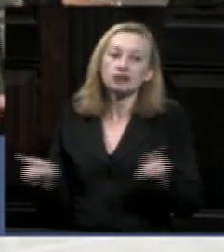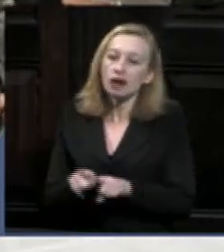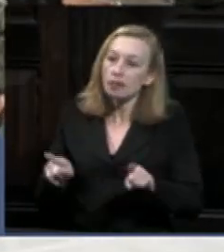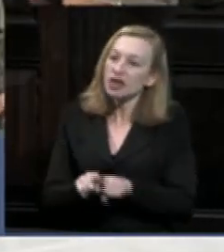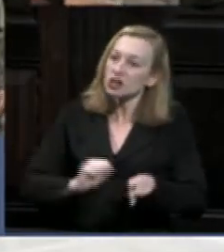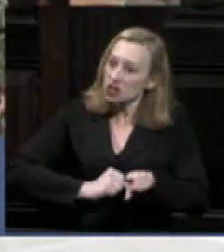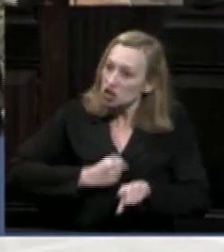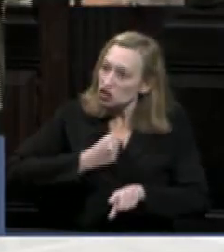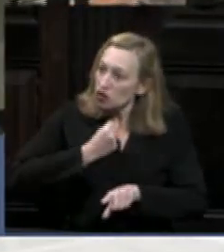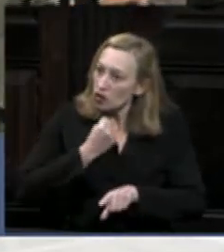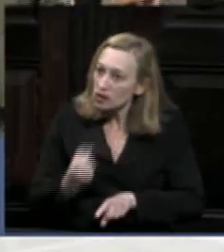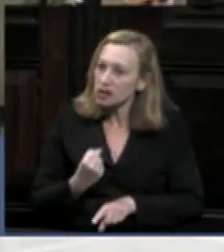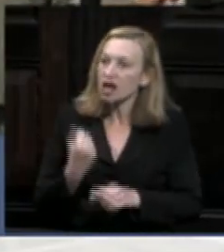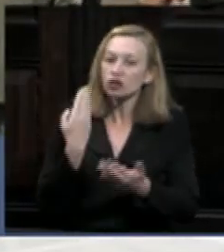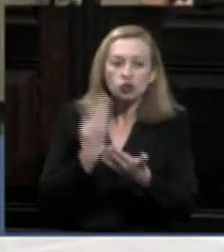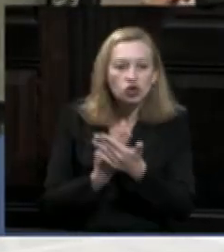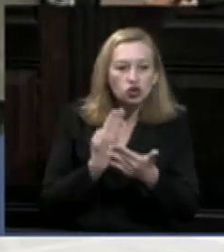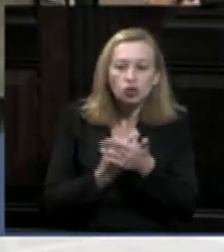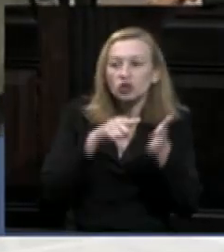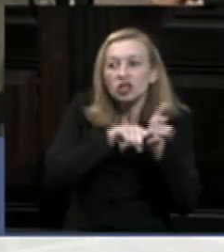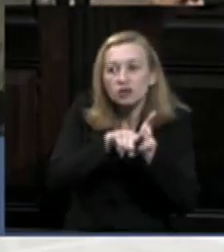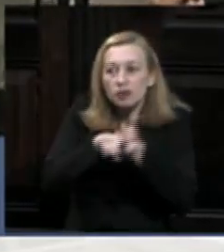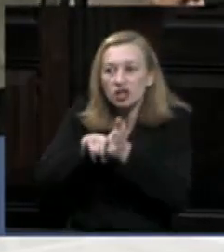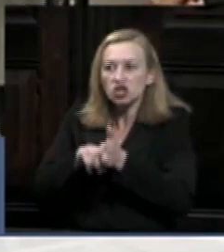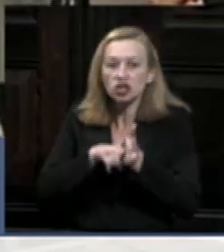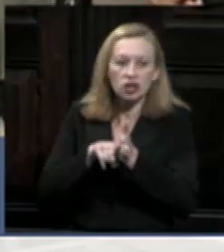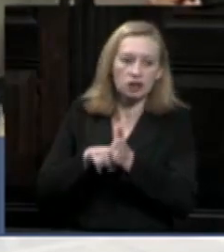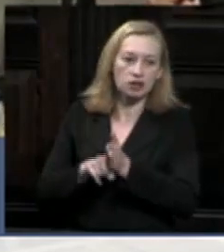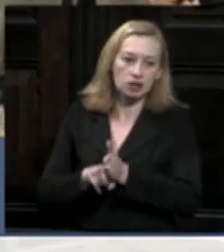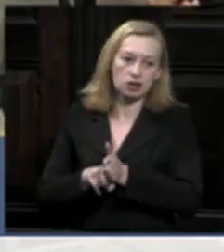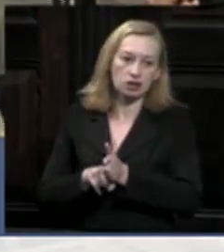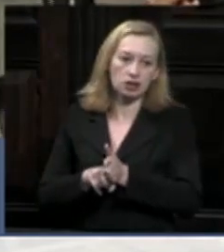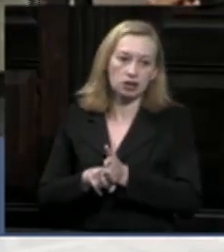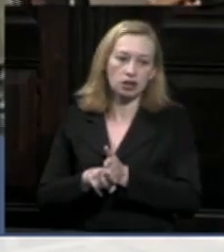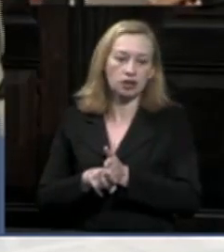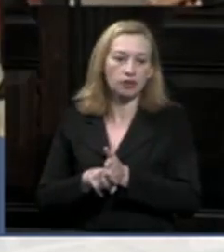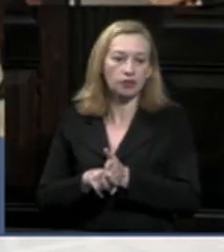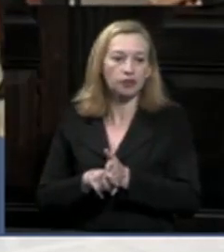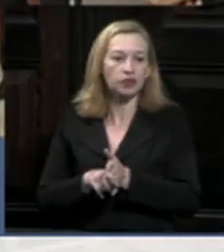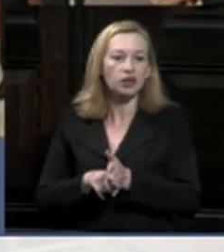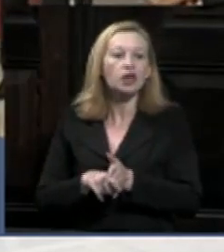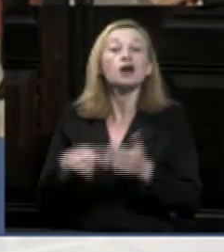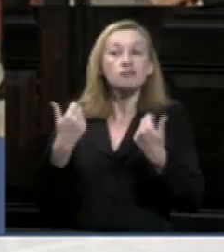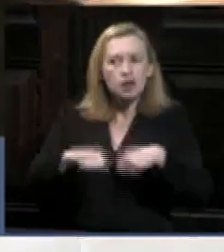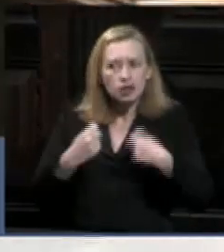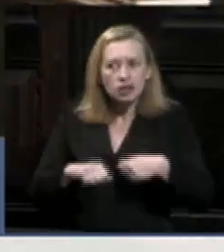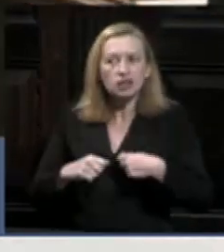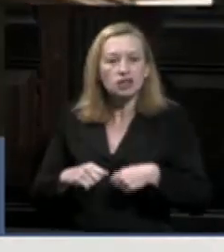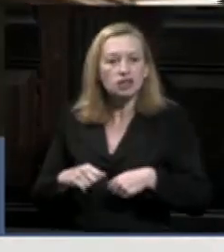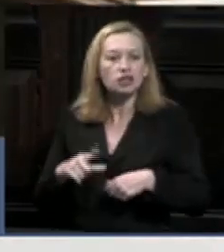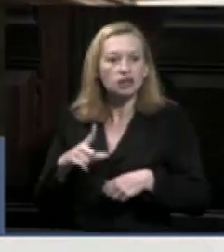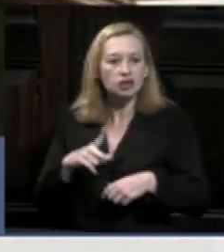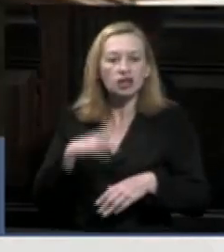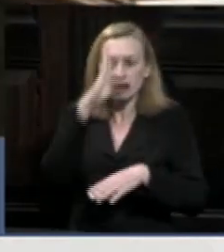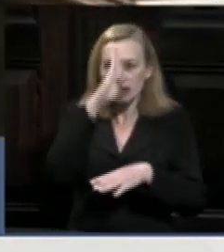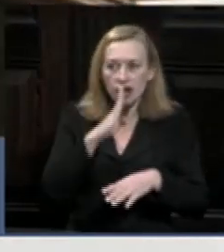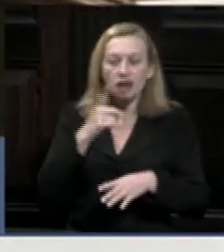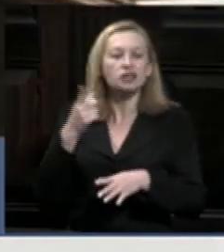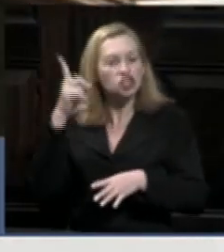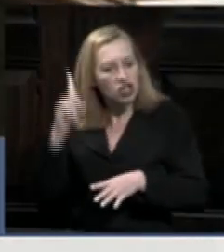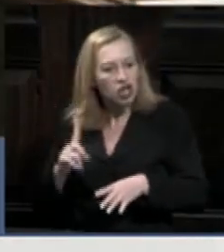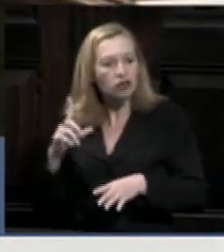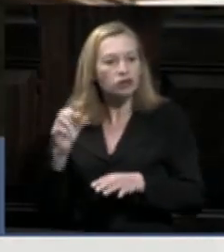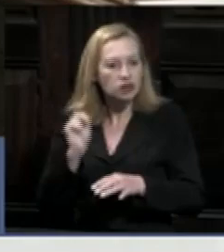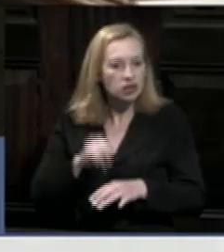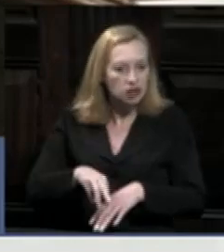e isso já sido acordado no colégio ele diz e não entrou no texto substitutivo tão precisa ser garantido como já foi acordado